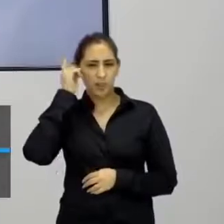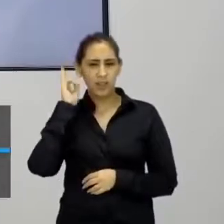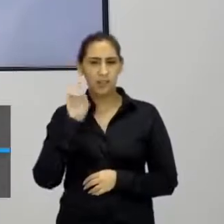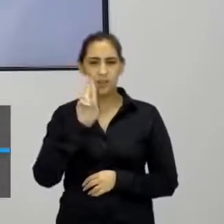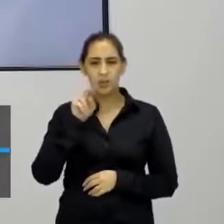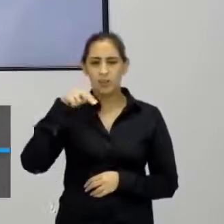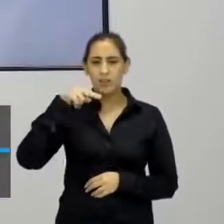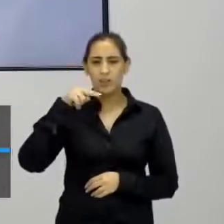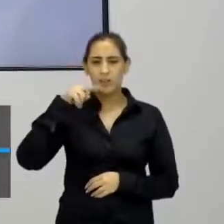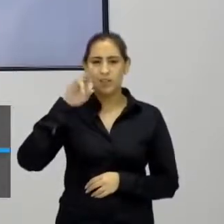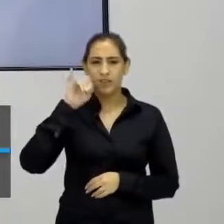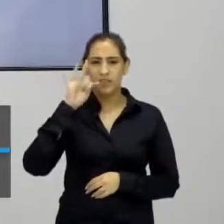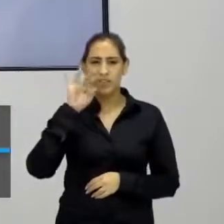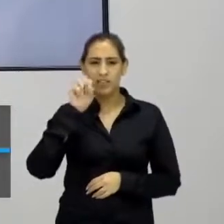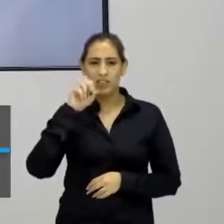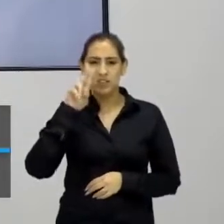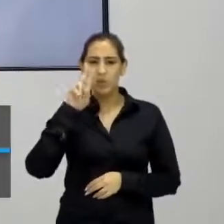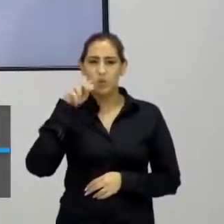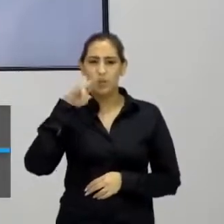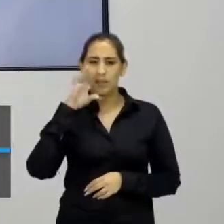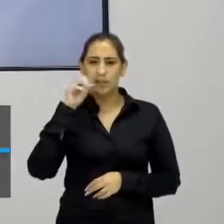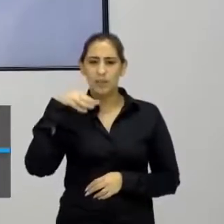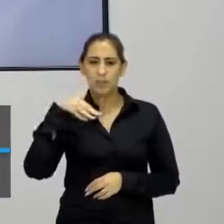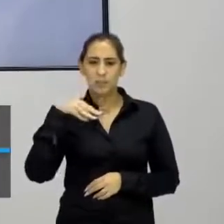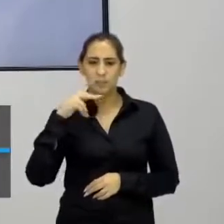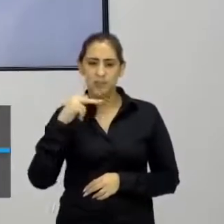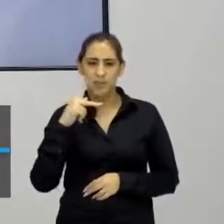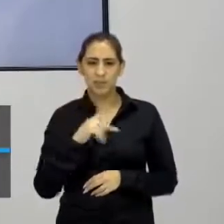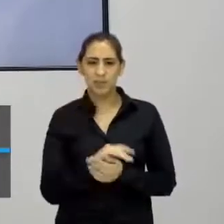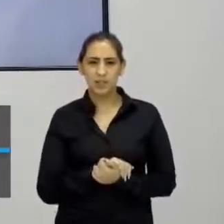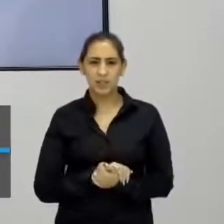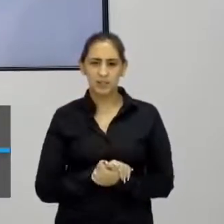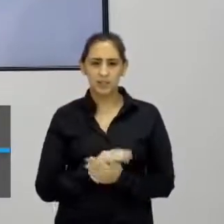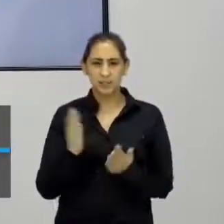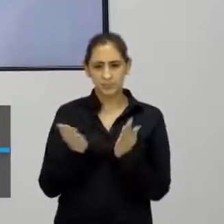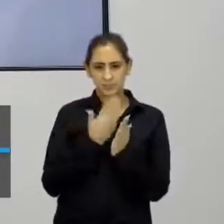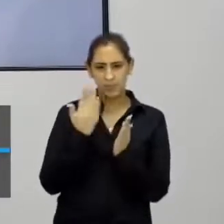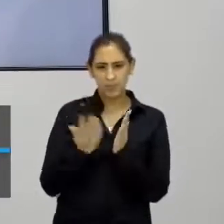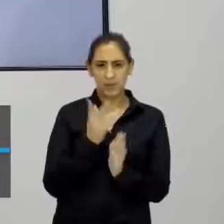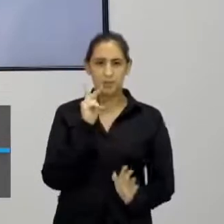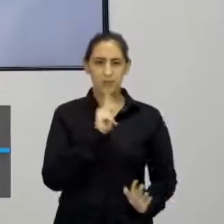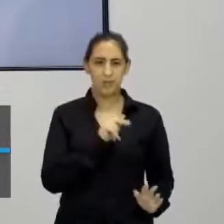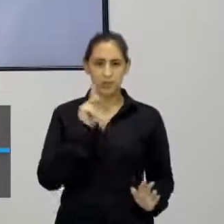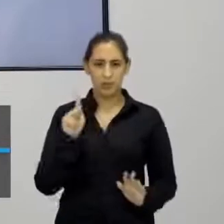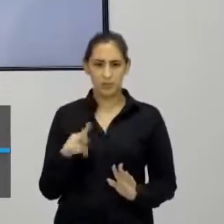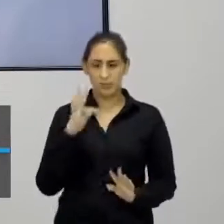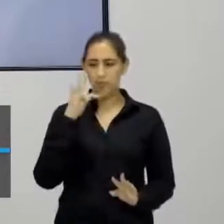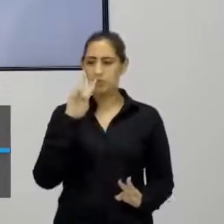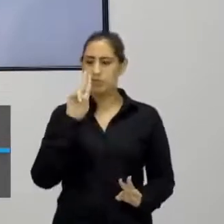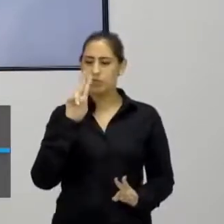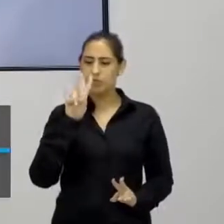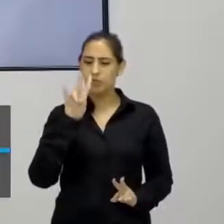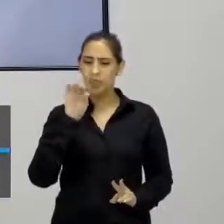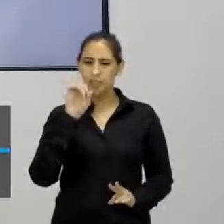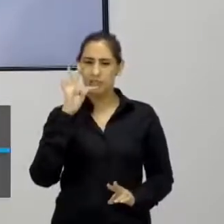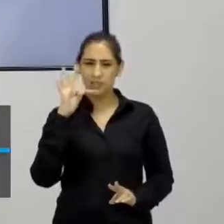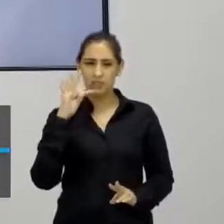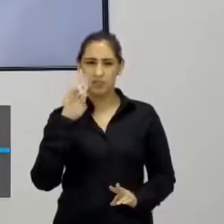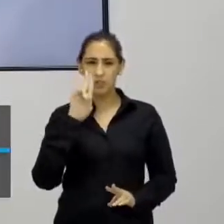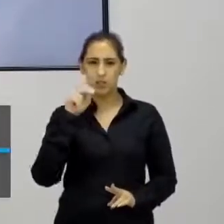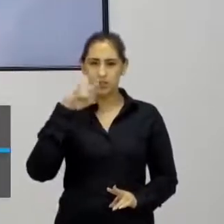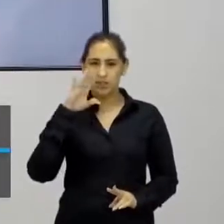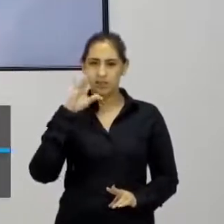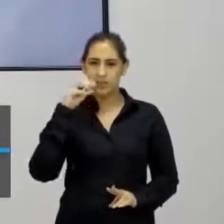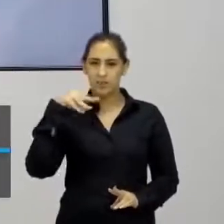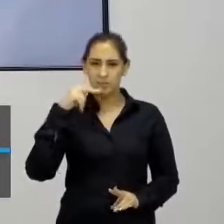sábado, todo sábado, a partir das 13h30, anota aí, Livros do Vestibular. Para você, professor, quer prestar FUVEST Unicamp, você, aluno da